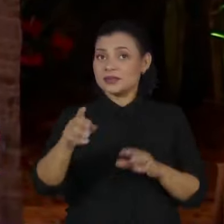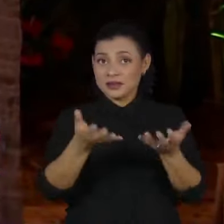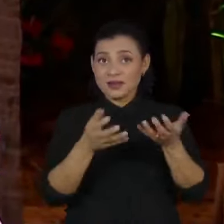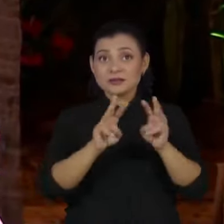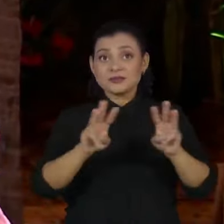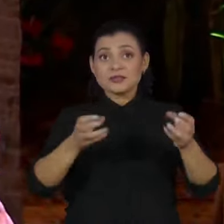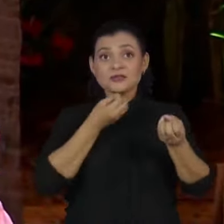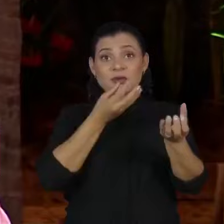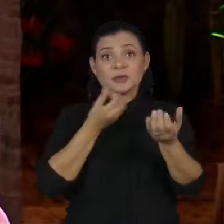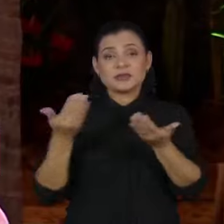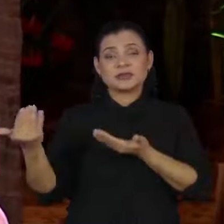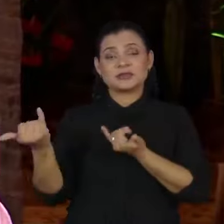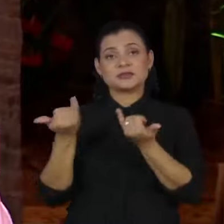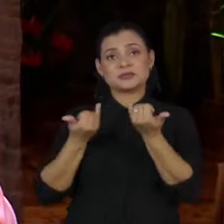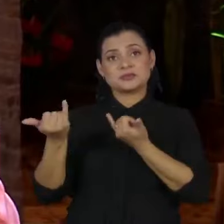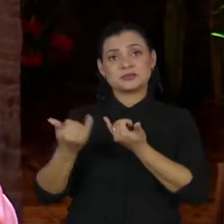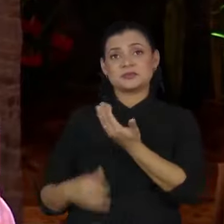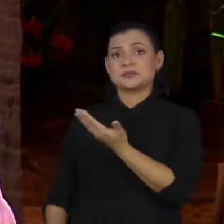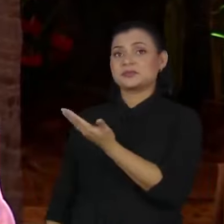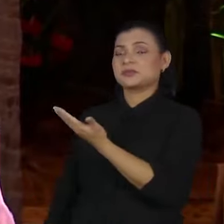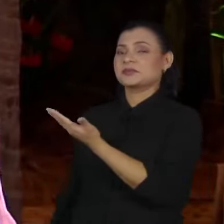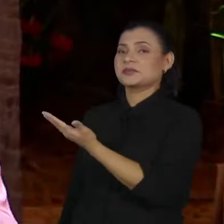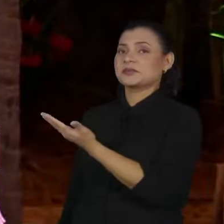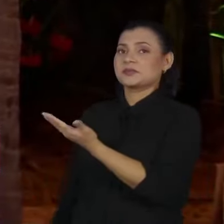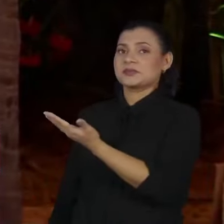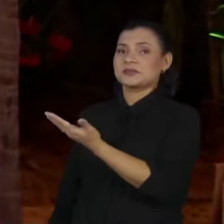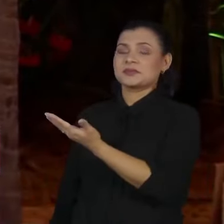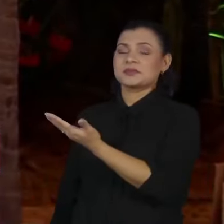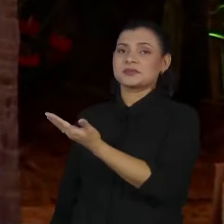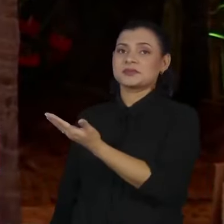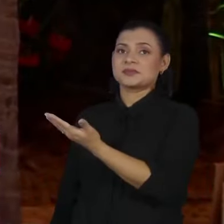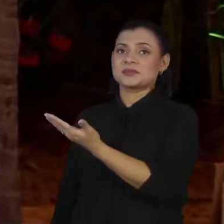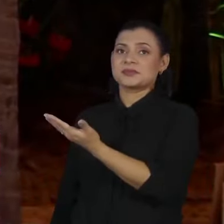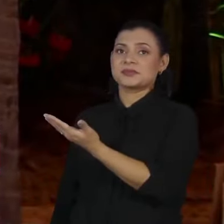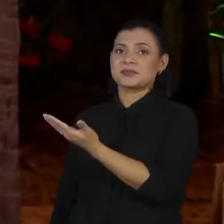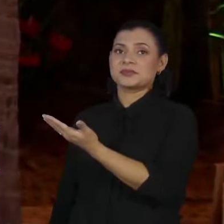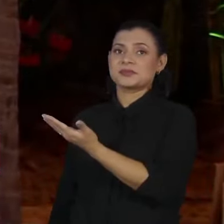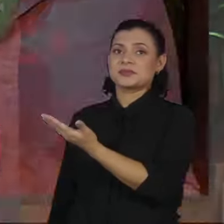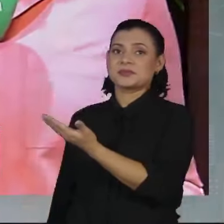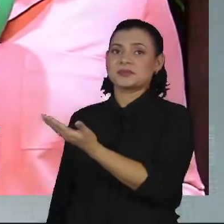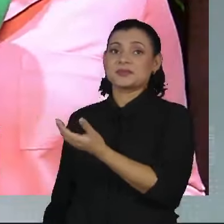programação completa, é só acessar o site caixacultural.gov.br. Alto.